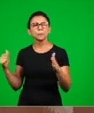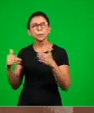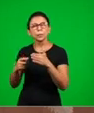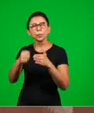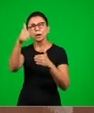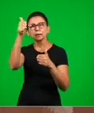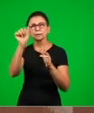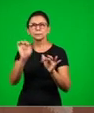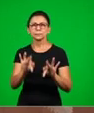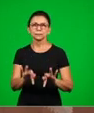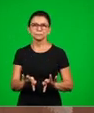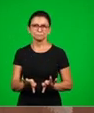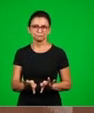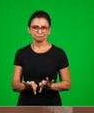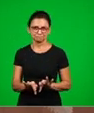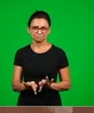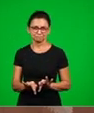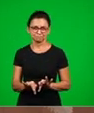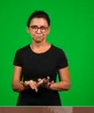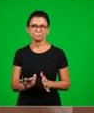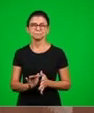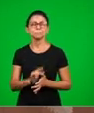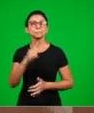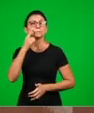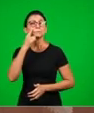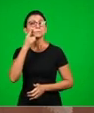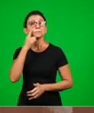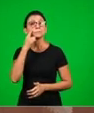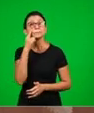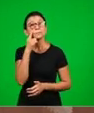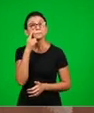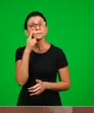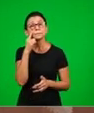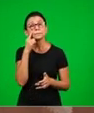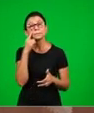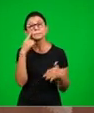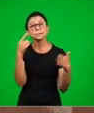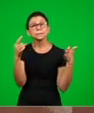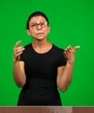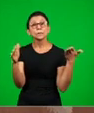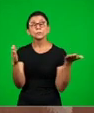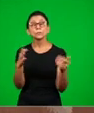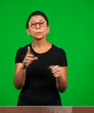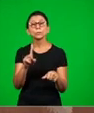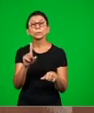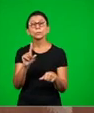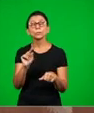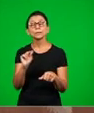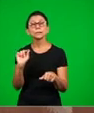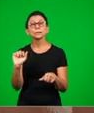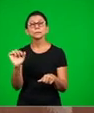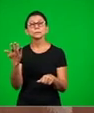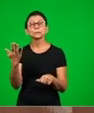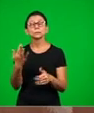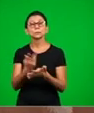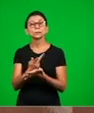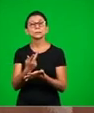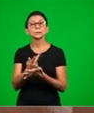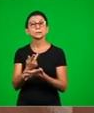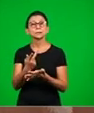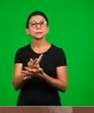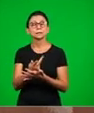tempos. Então, nós vamos ver qual a situação vivida